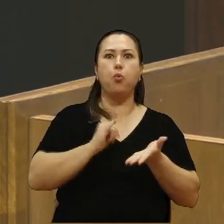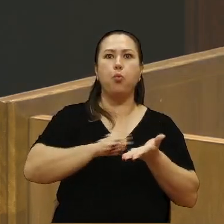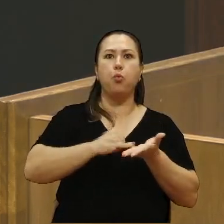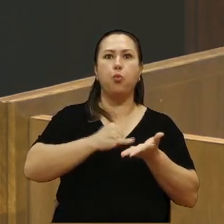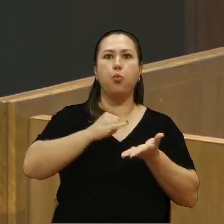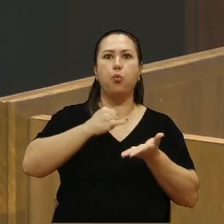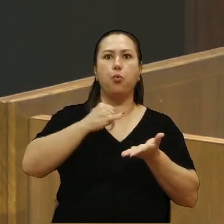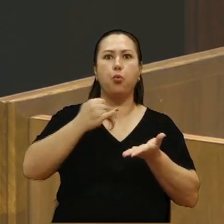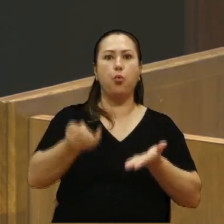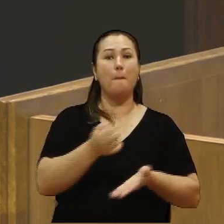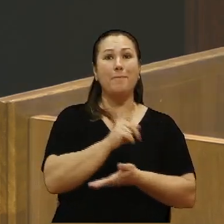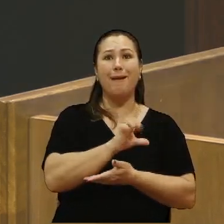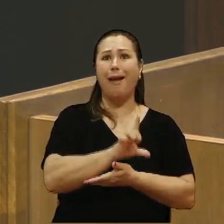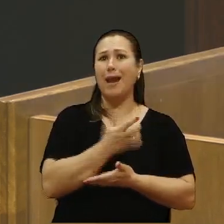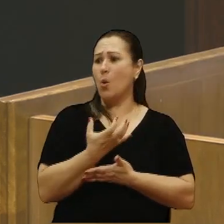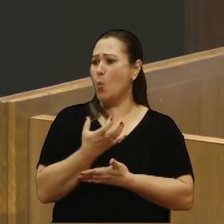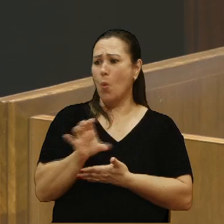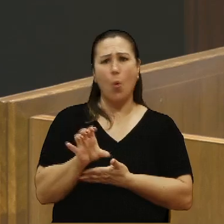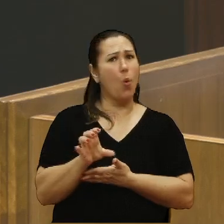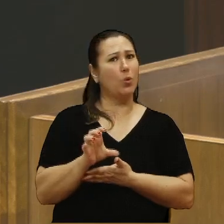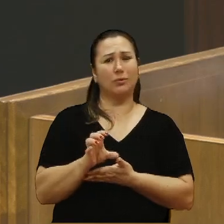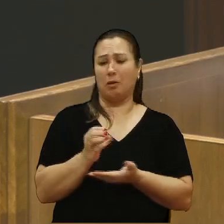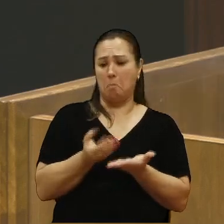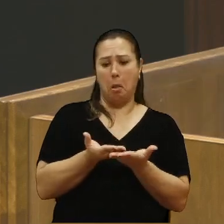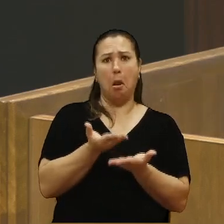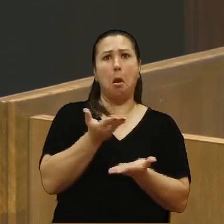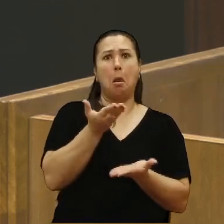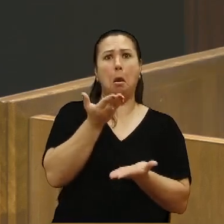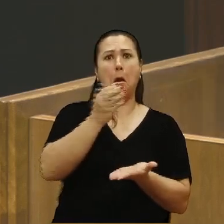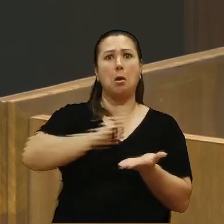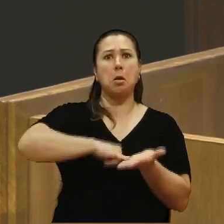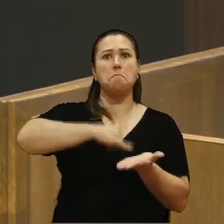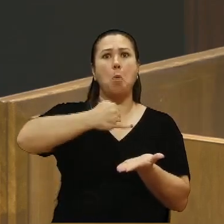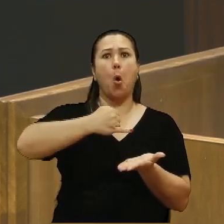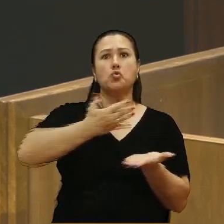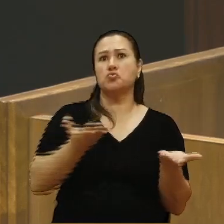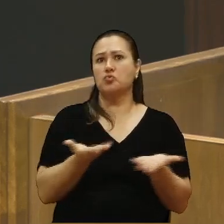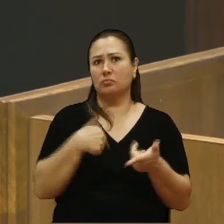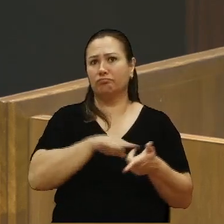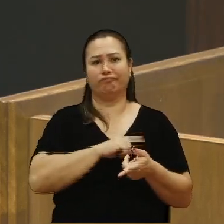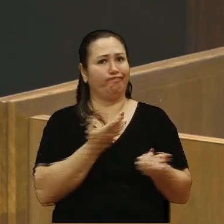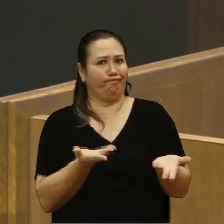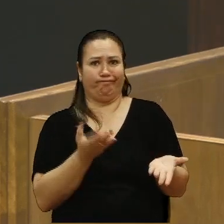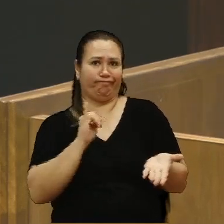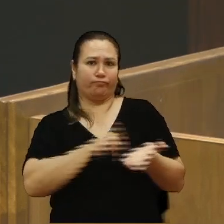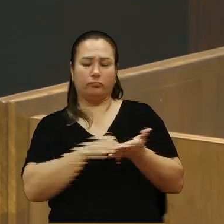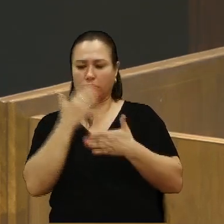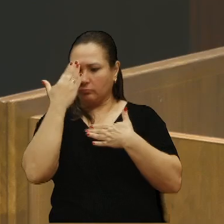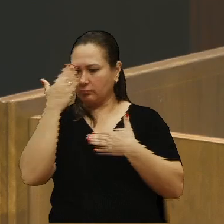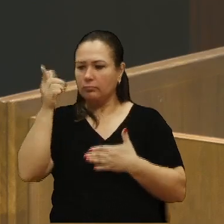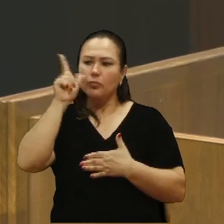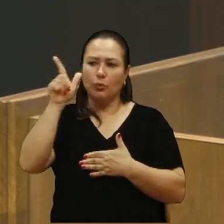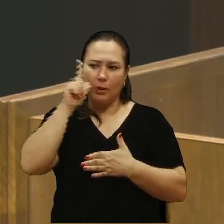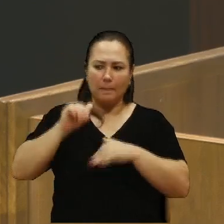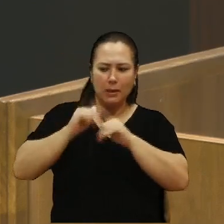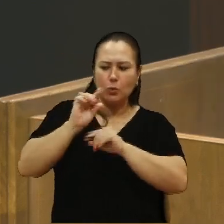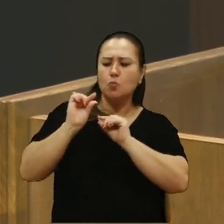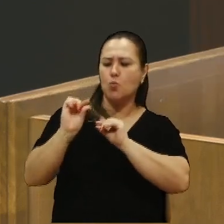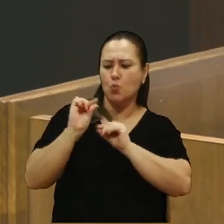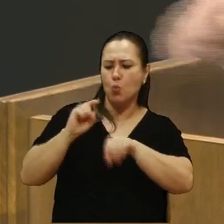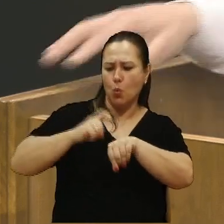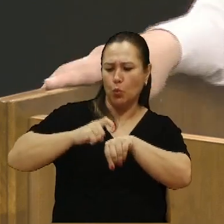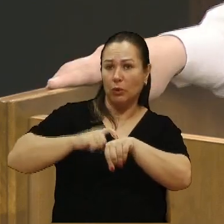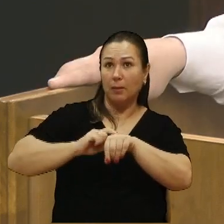é totalmente contra esse acúmulo de imposto liderado. Obrigado, presidente Lucas, por ter cedido mais um pouquinho de tempo. E